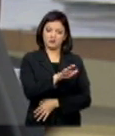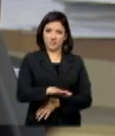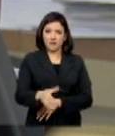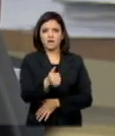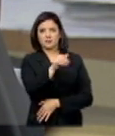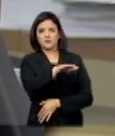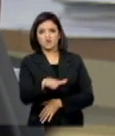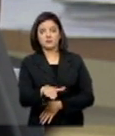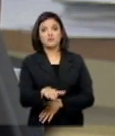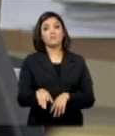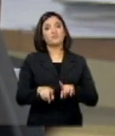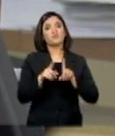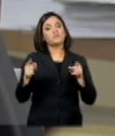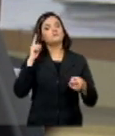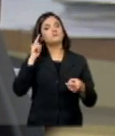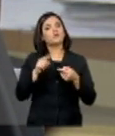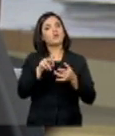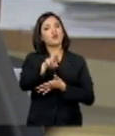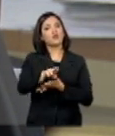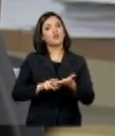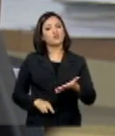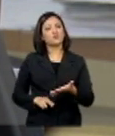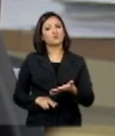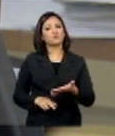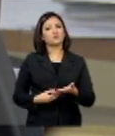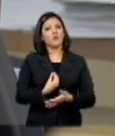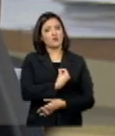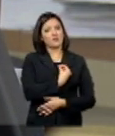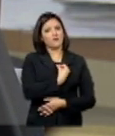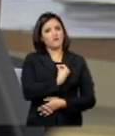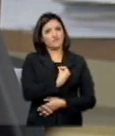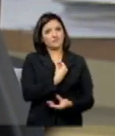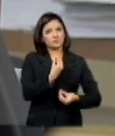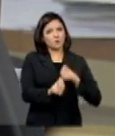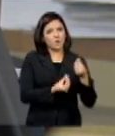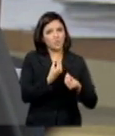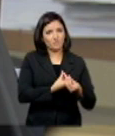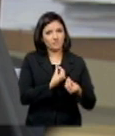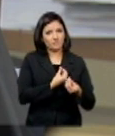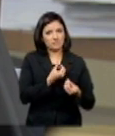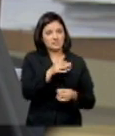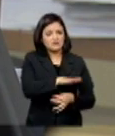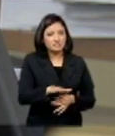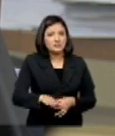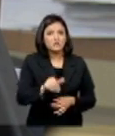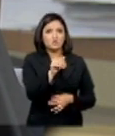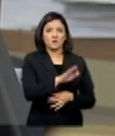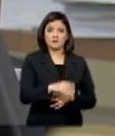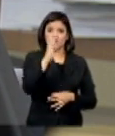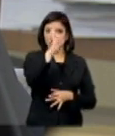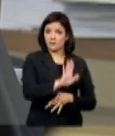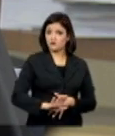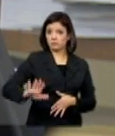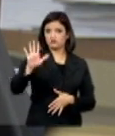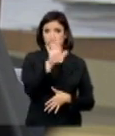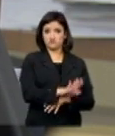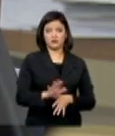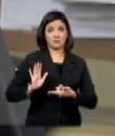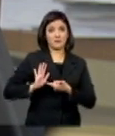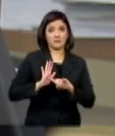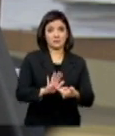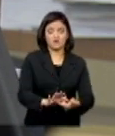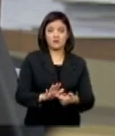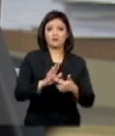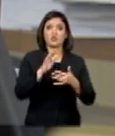de acordo com o relatório situação crianças dos adolescentes no brasil apresentado no sítio eletrônico da unicef